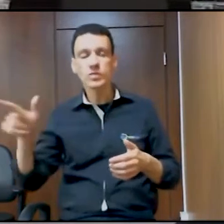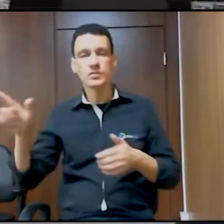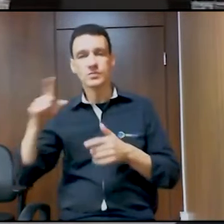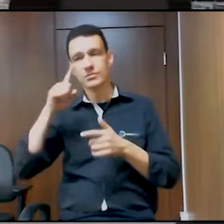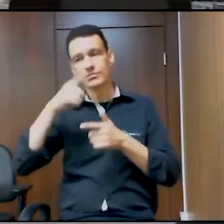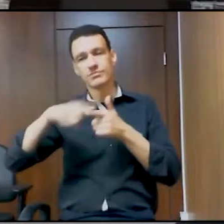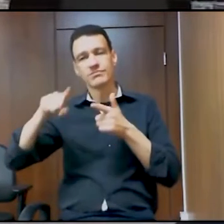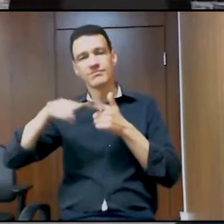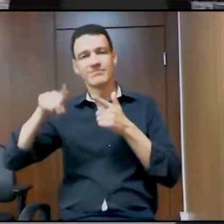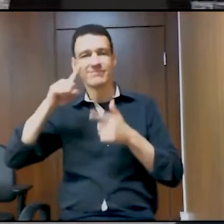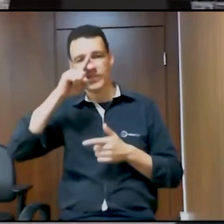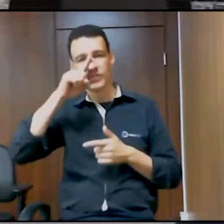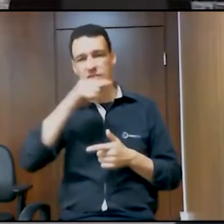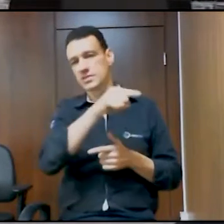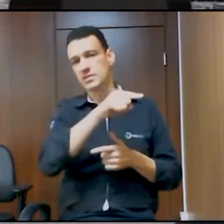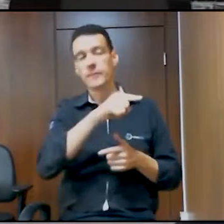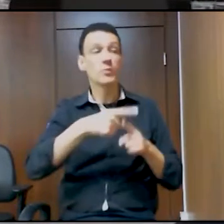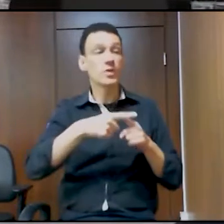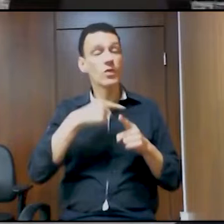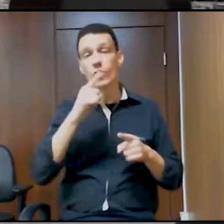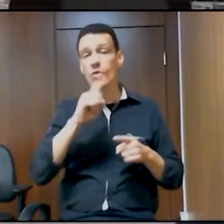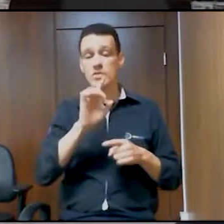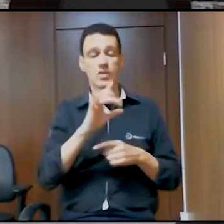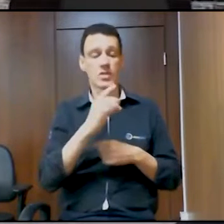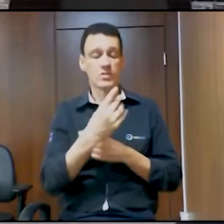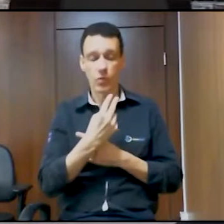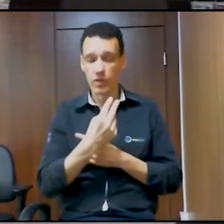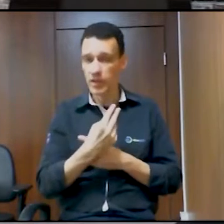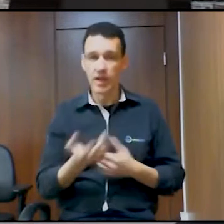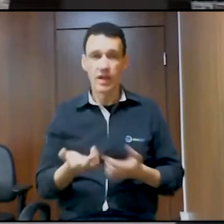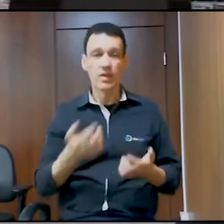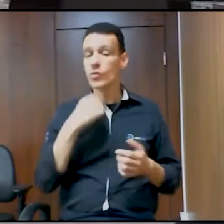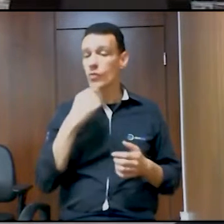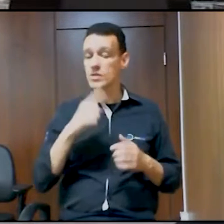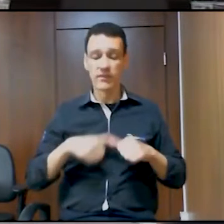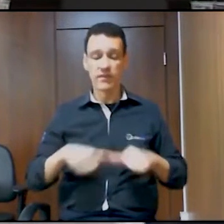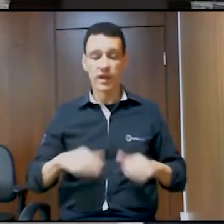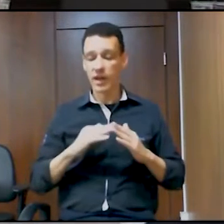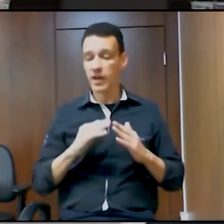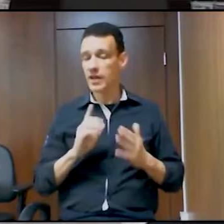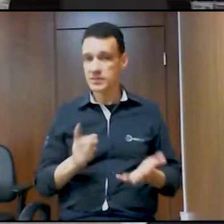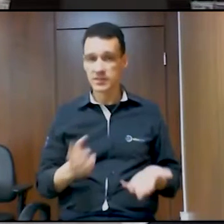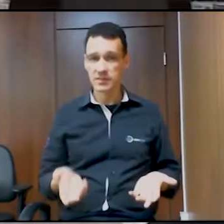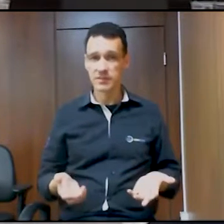vezes dificultam a capacidade de autocuidado e de permanência na habitação.